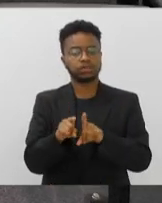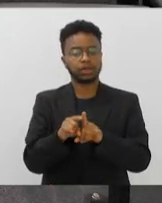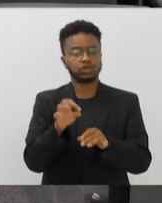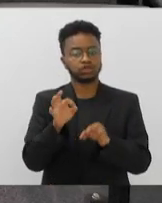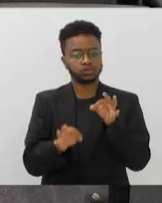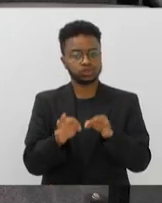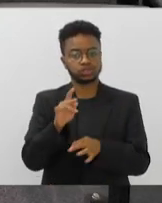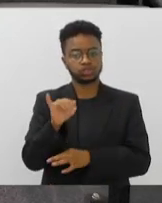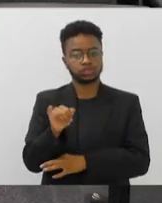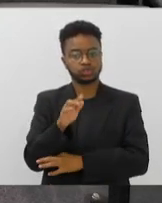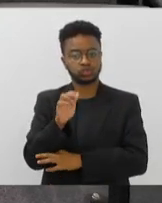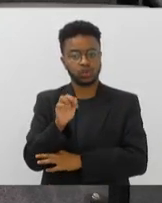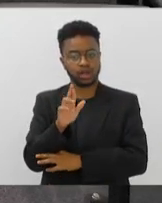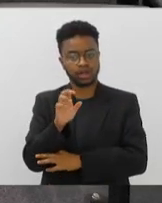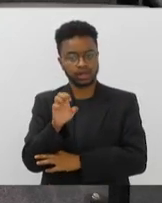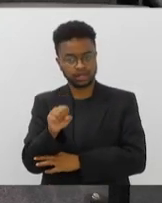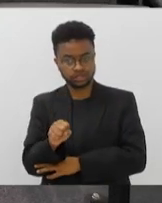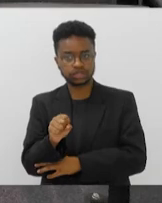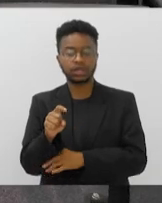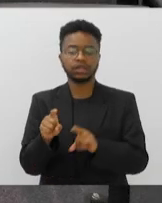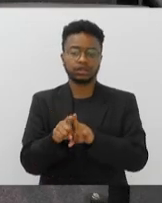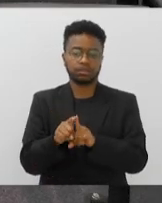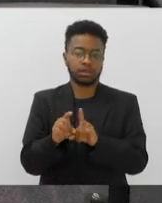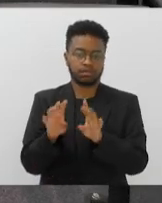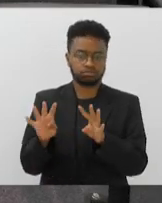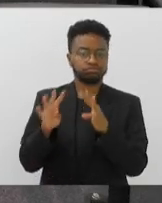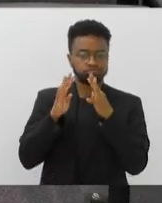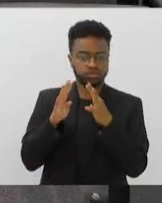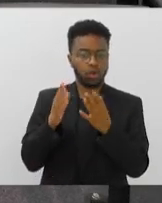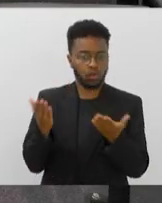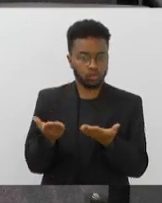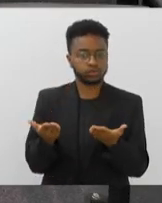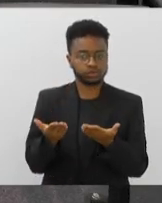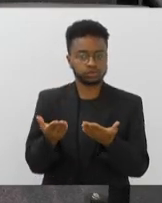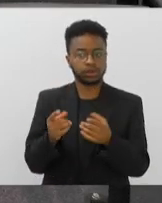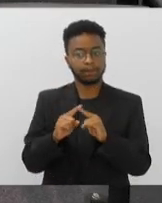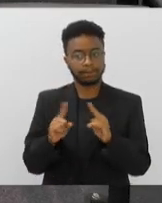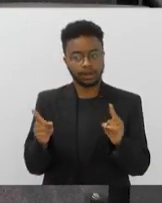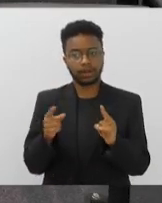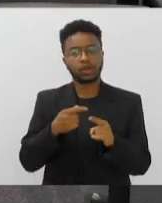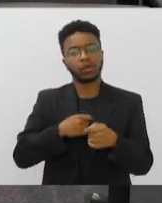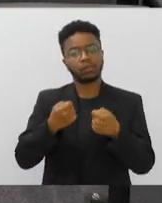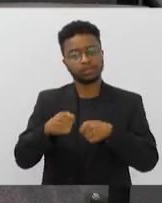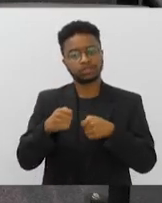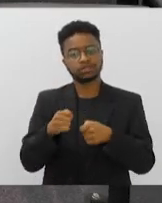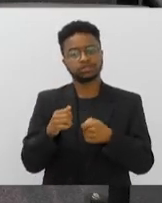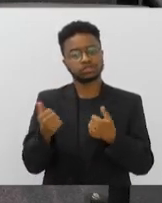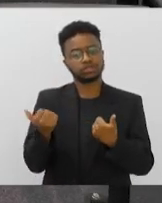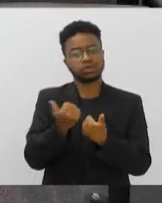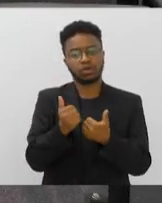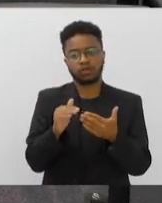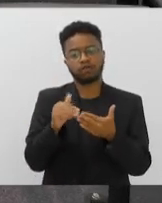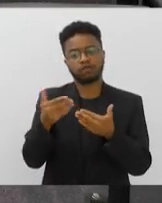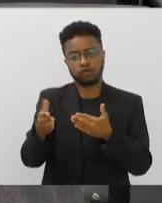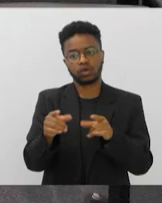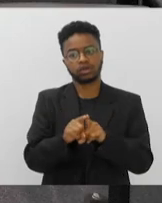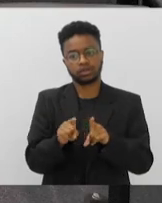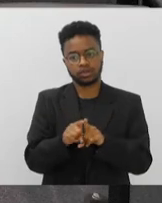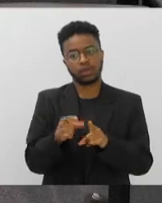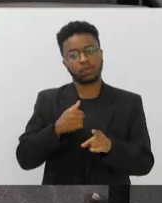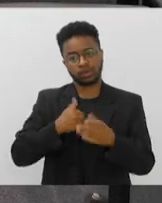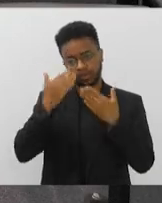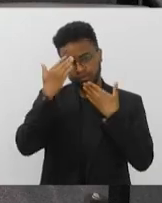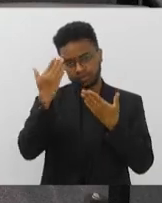Juarez eles estão eles estão atendendo hoje eles estão atendendo mas eu também preciso de apoio externo sim eu eu